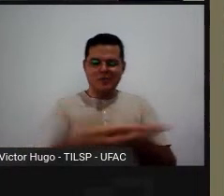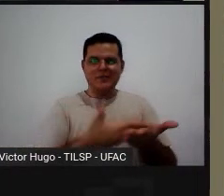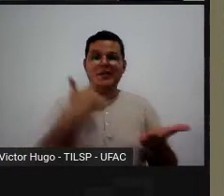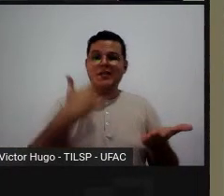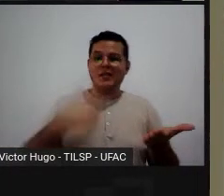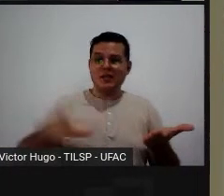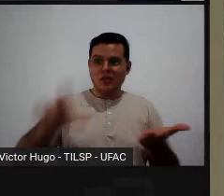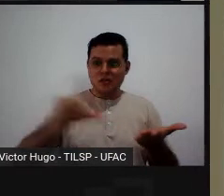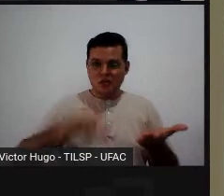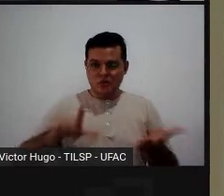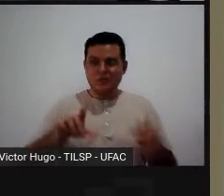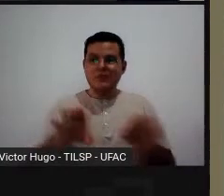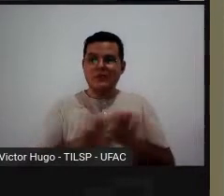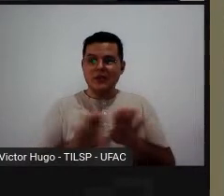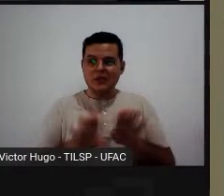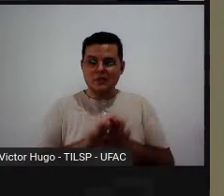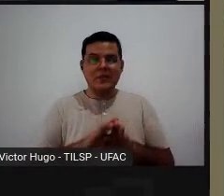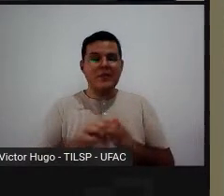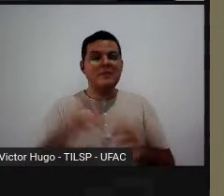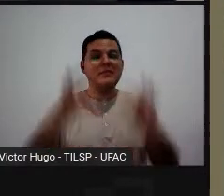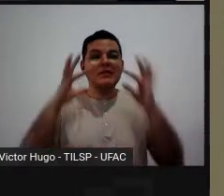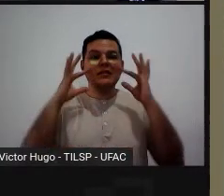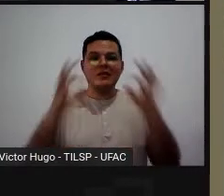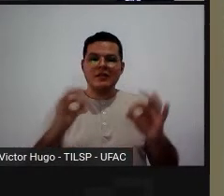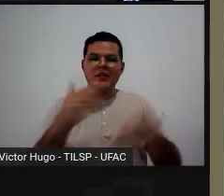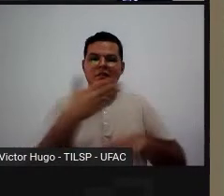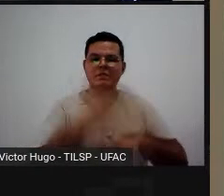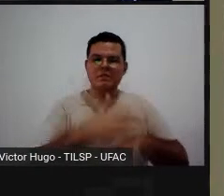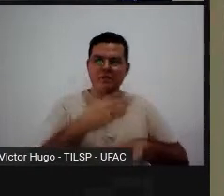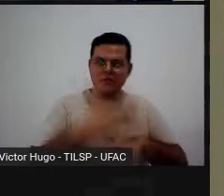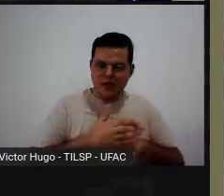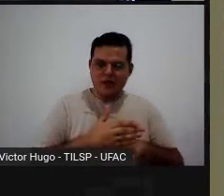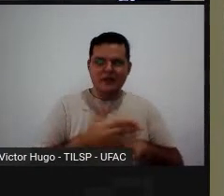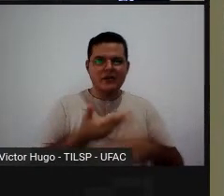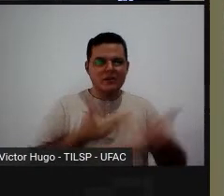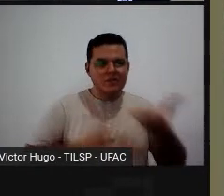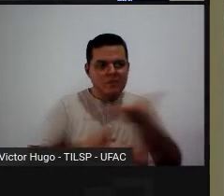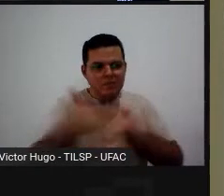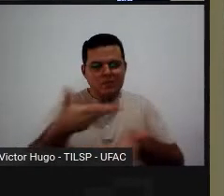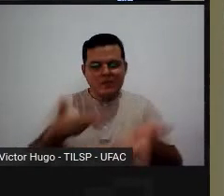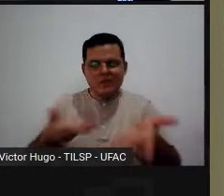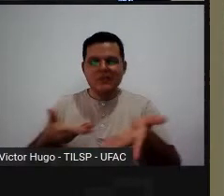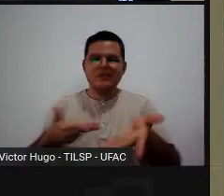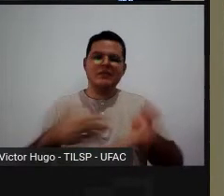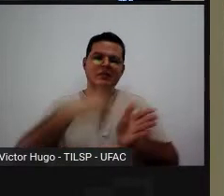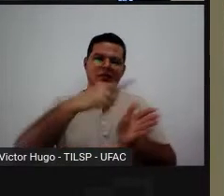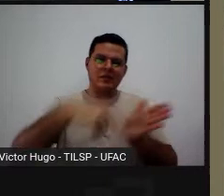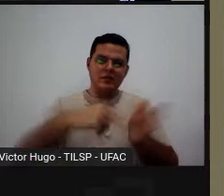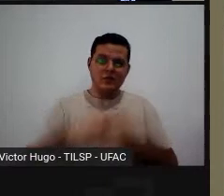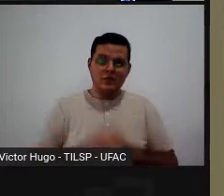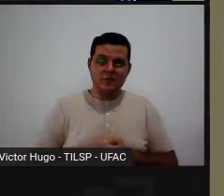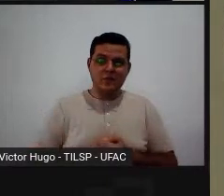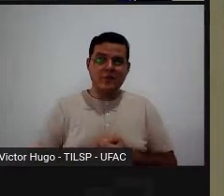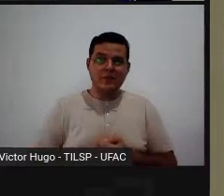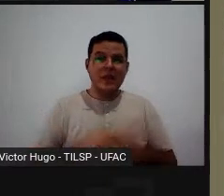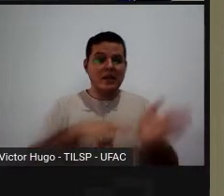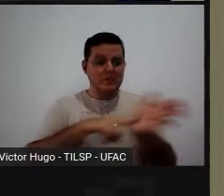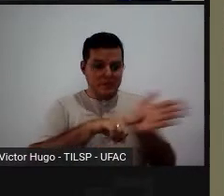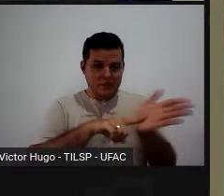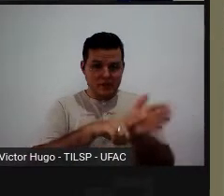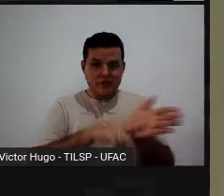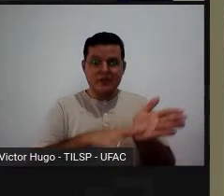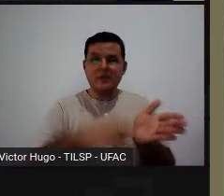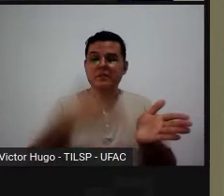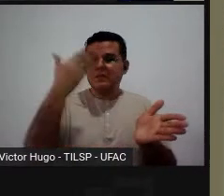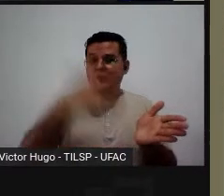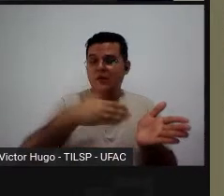práticas leitoras. As amostras analisadas de 2015 a 2018 apontam portanto, para um deslocamento em relação